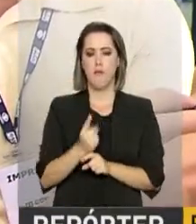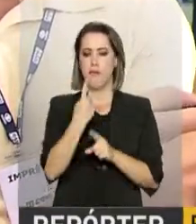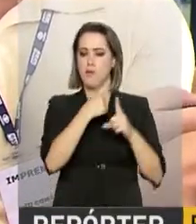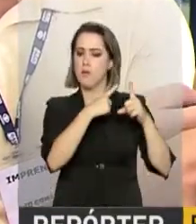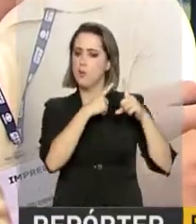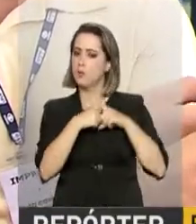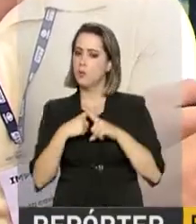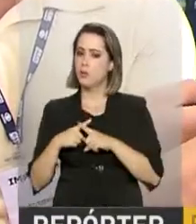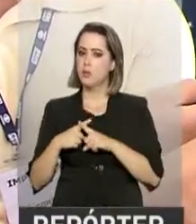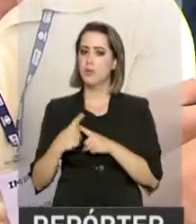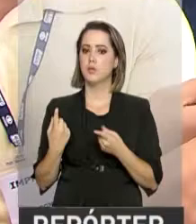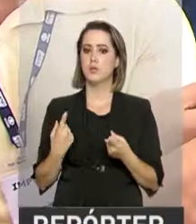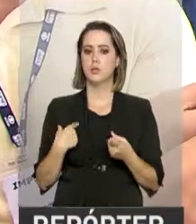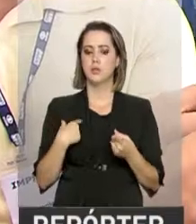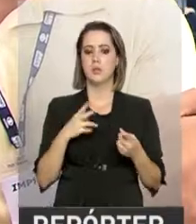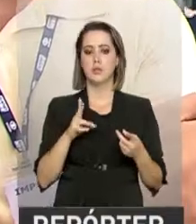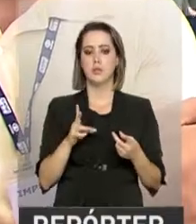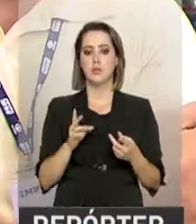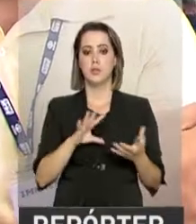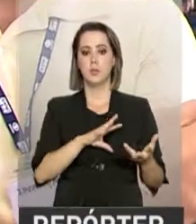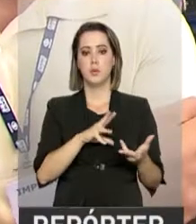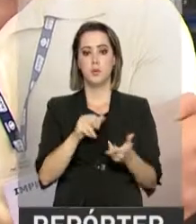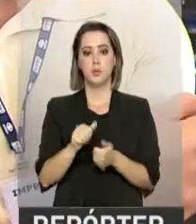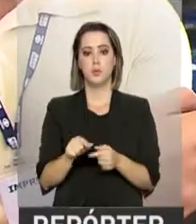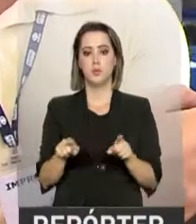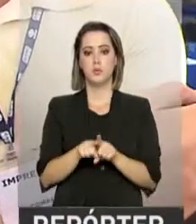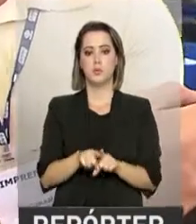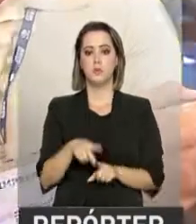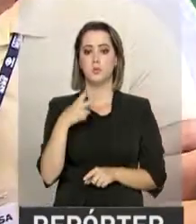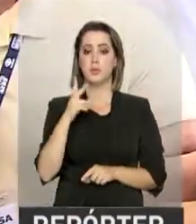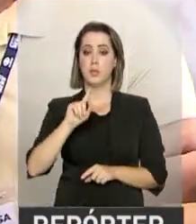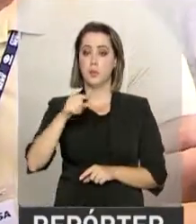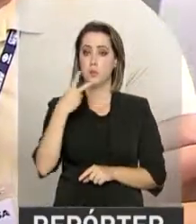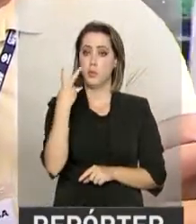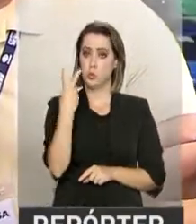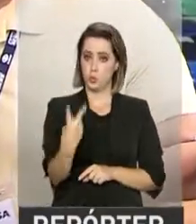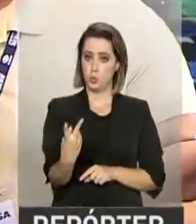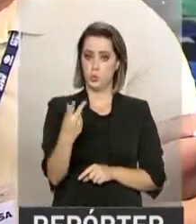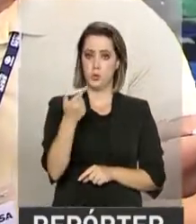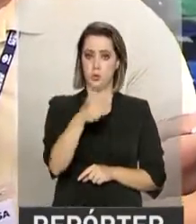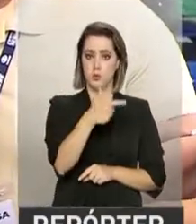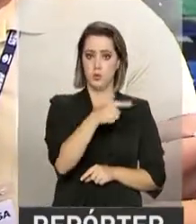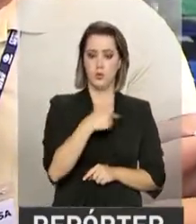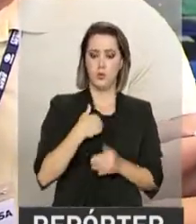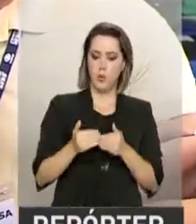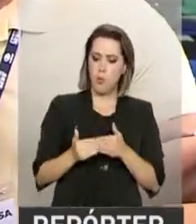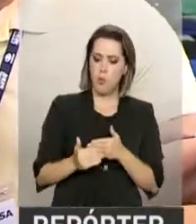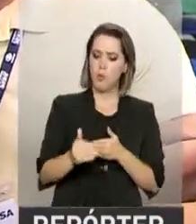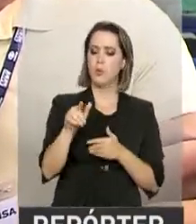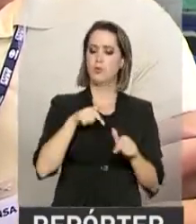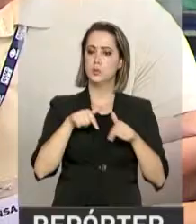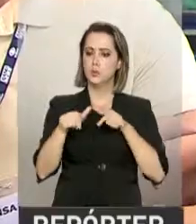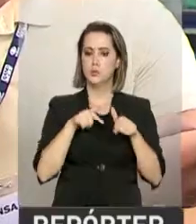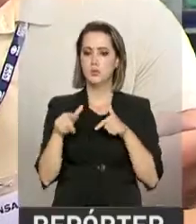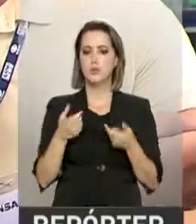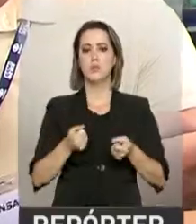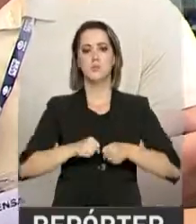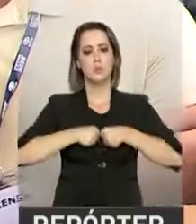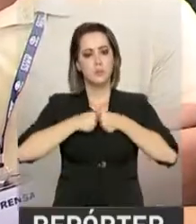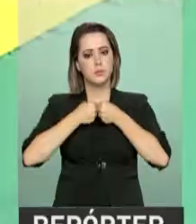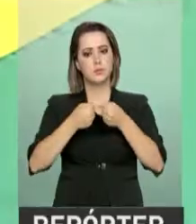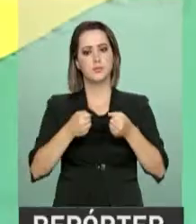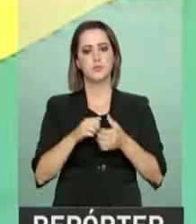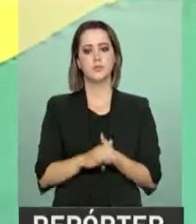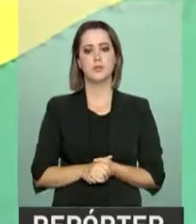um ponto da final, não me classifiquei para a final, e ainda vão ter mais duas etapas. Mas eu continuo me dedicando e espero que continuar tendo bons